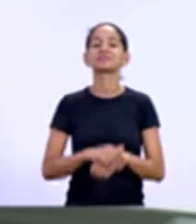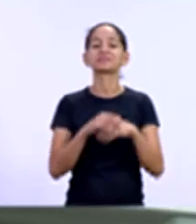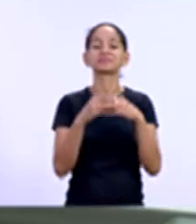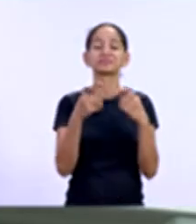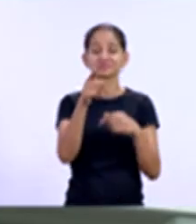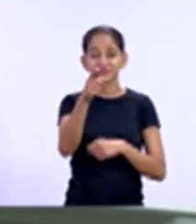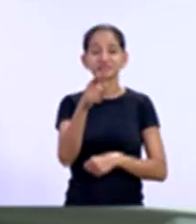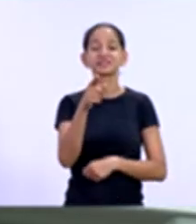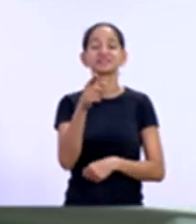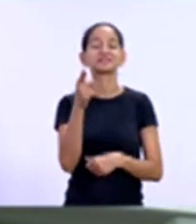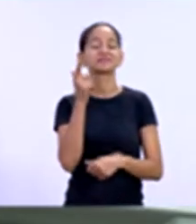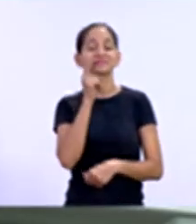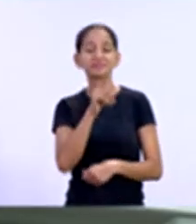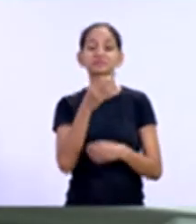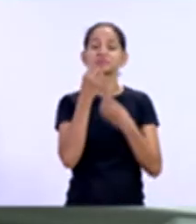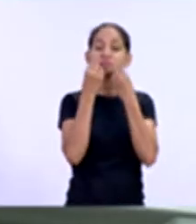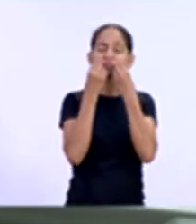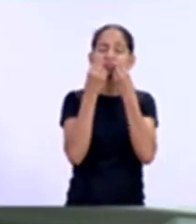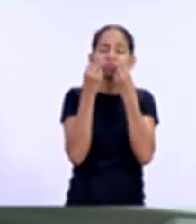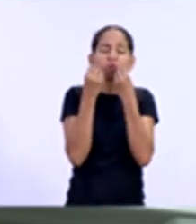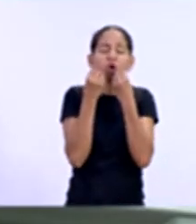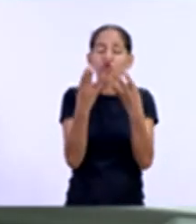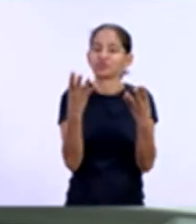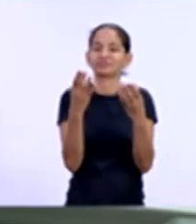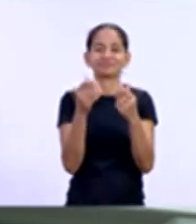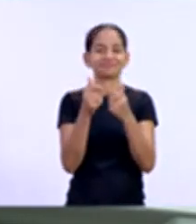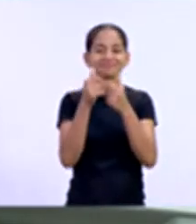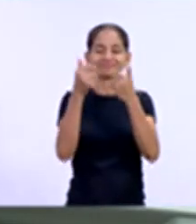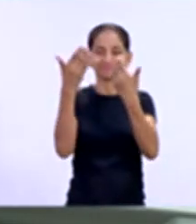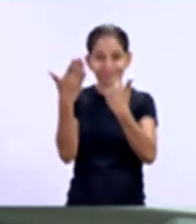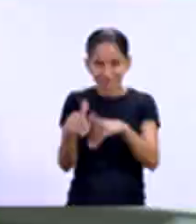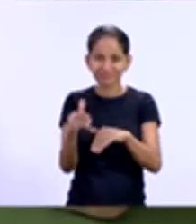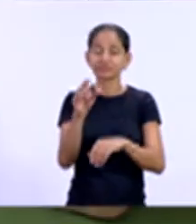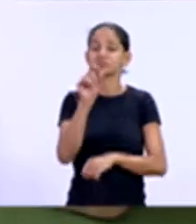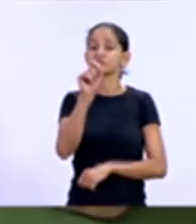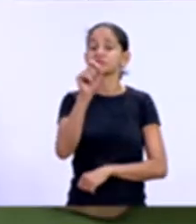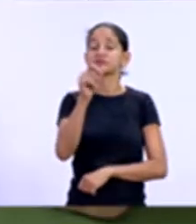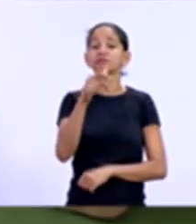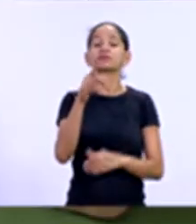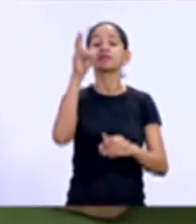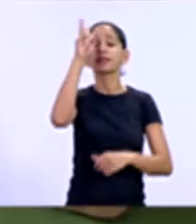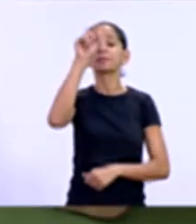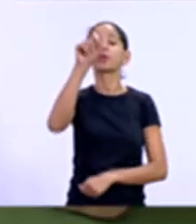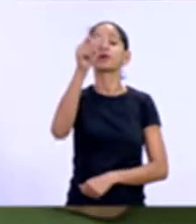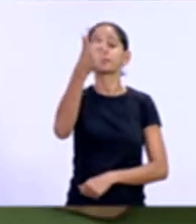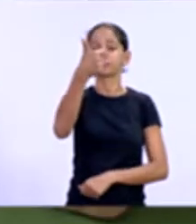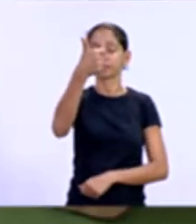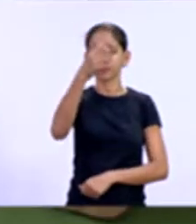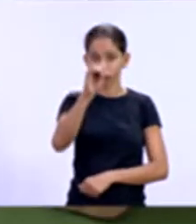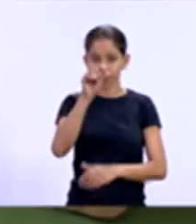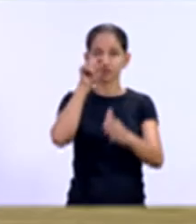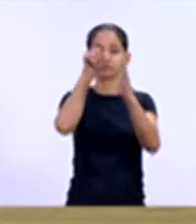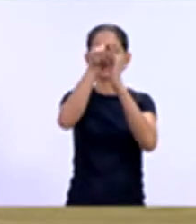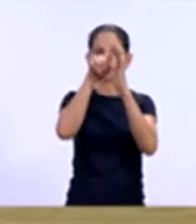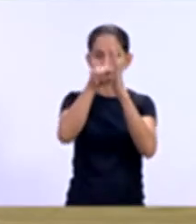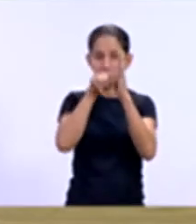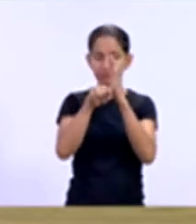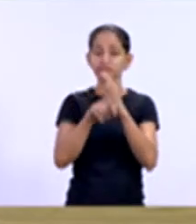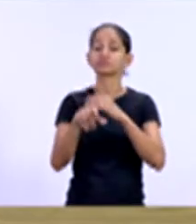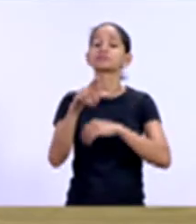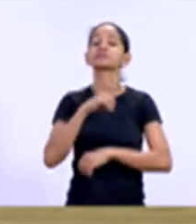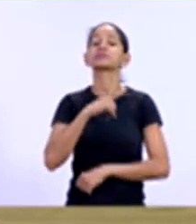para que você possa ter uma ótima avaliação, né, professor? Só lembrando, são 10 questões, né, professor? São 10 questões. Vocês vão ter